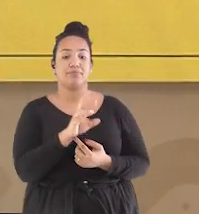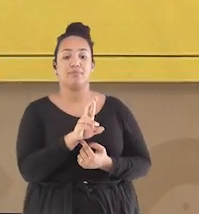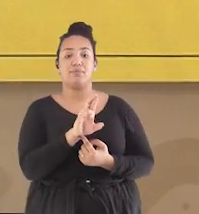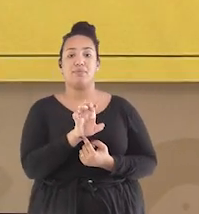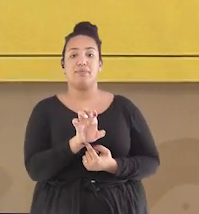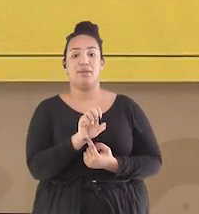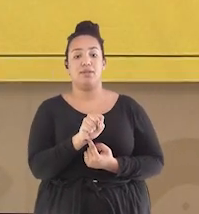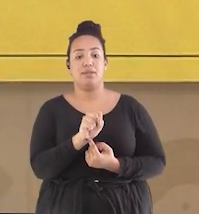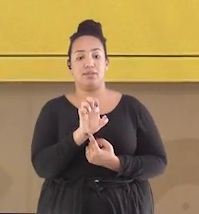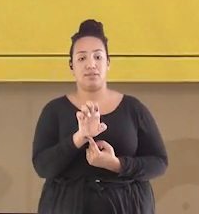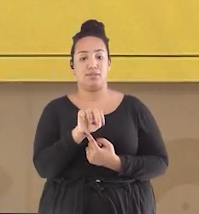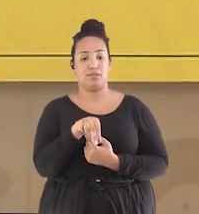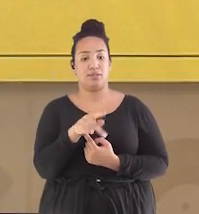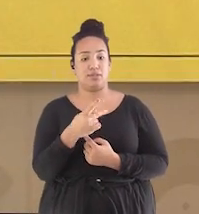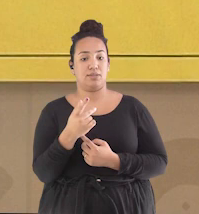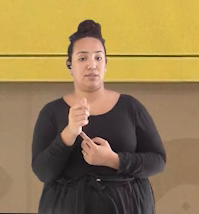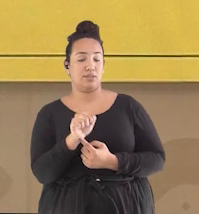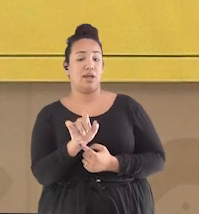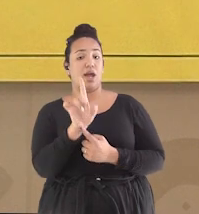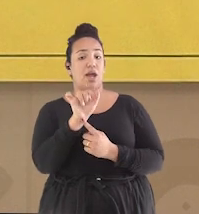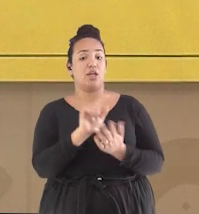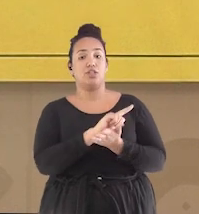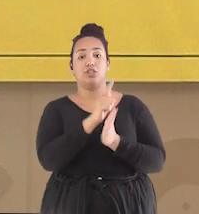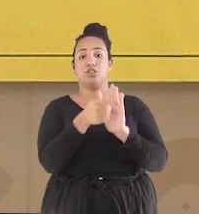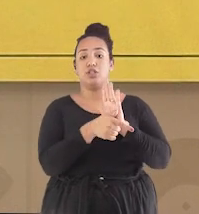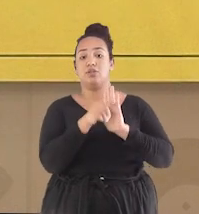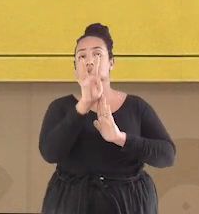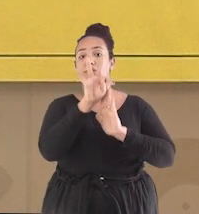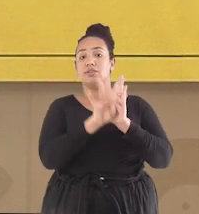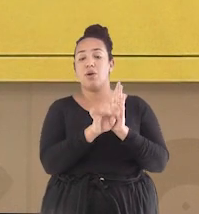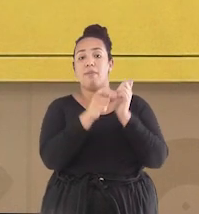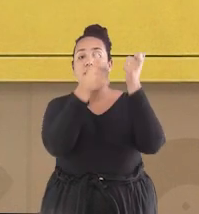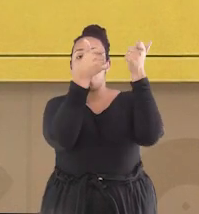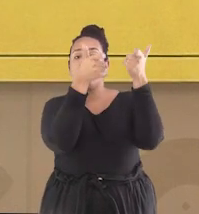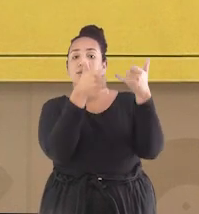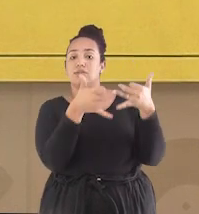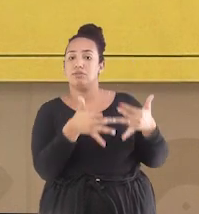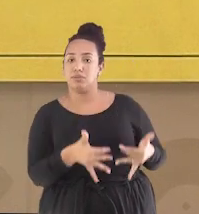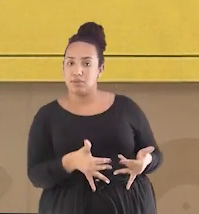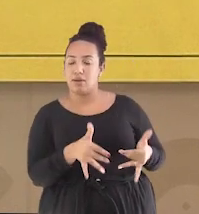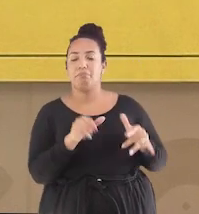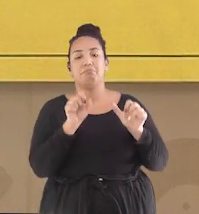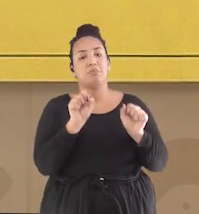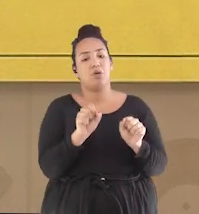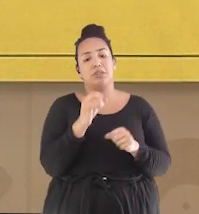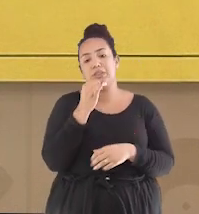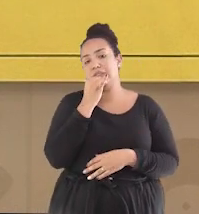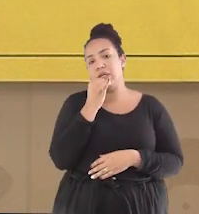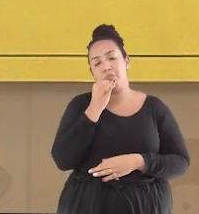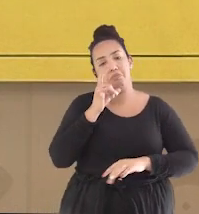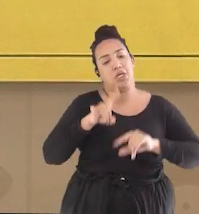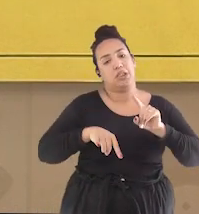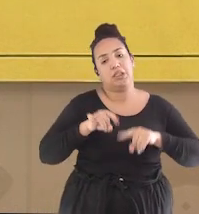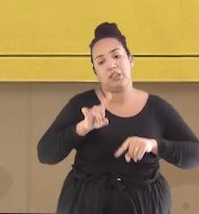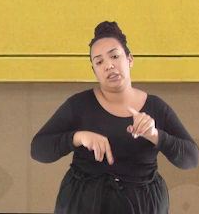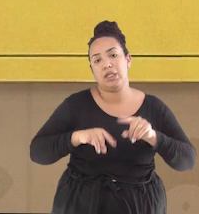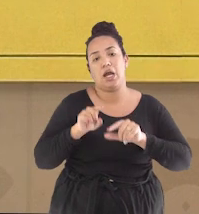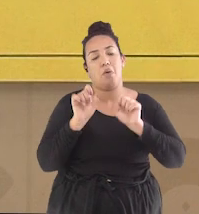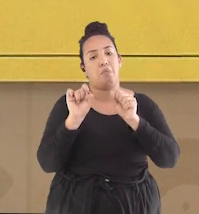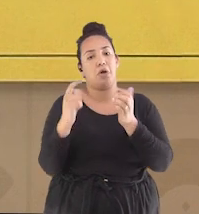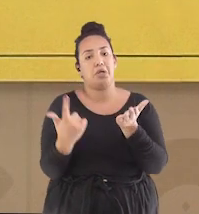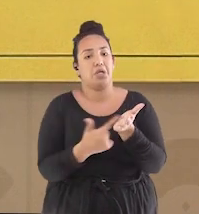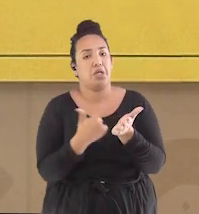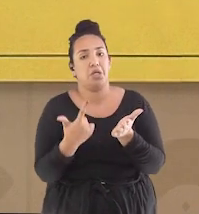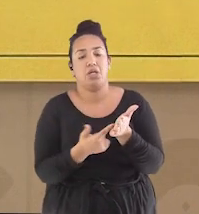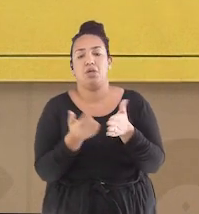textual descritivo. Ou seja, o seu foco é a descrição sobre alguma coisa, seja um objeto, um